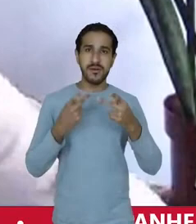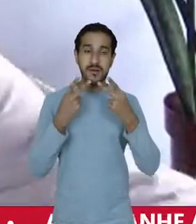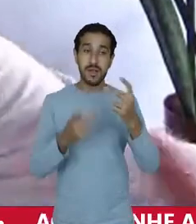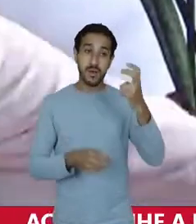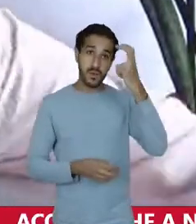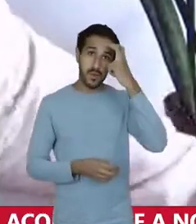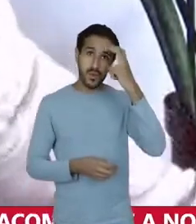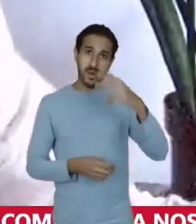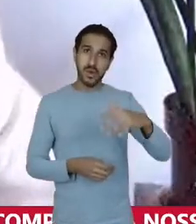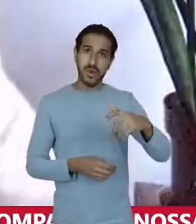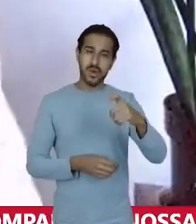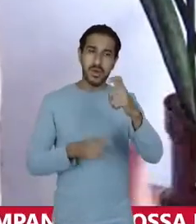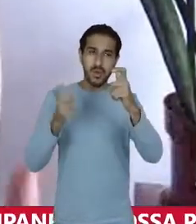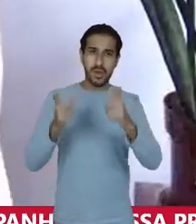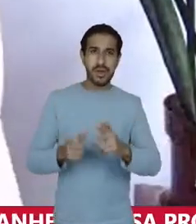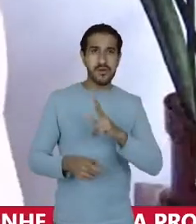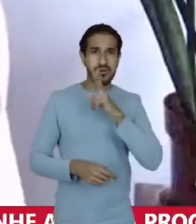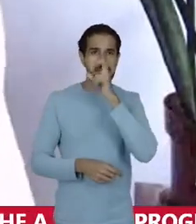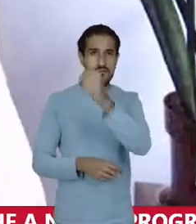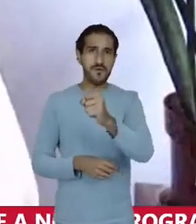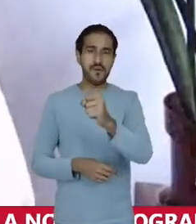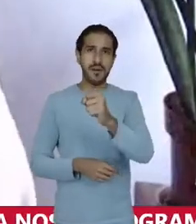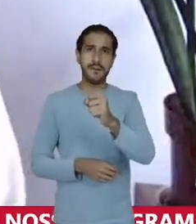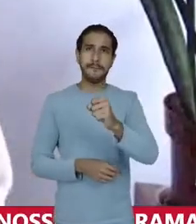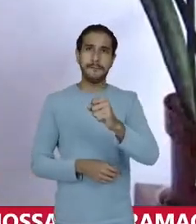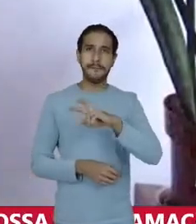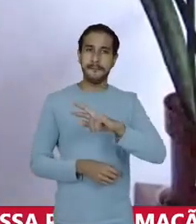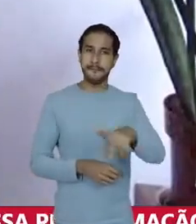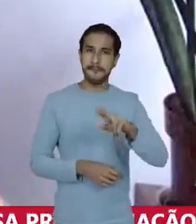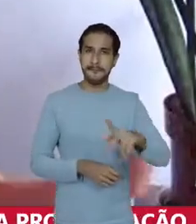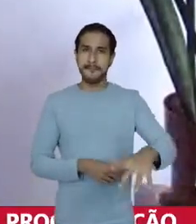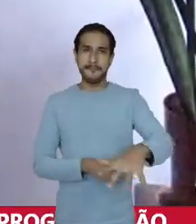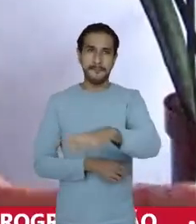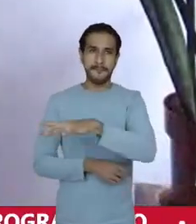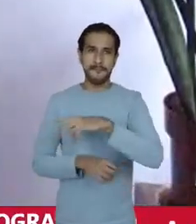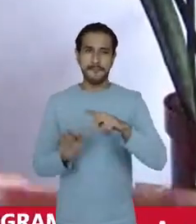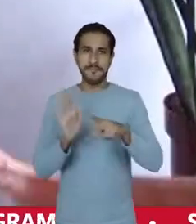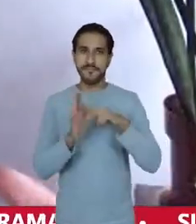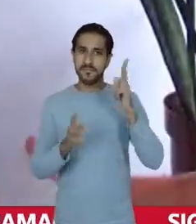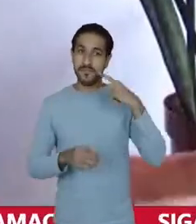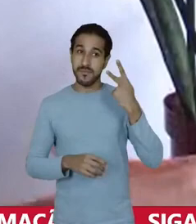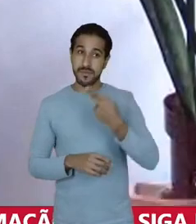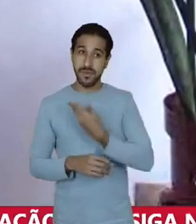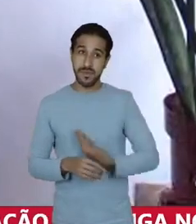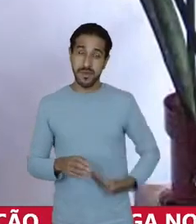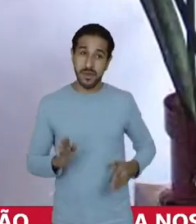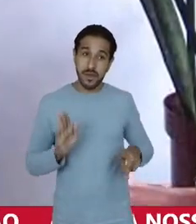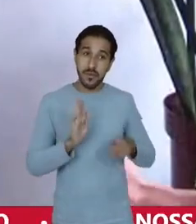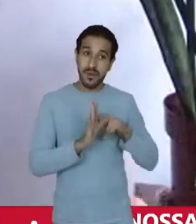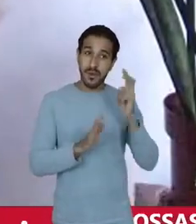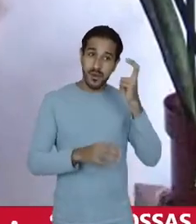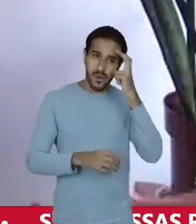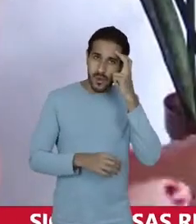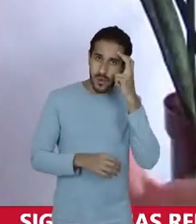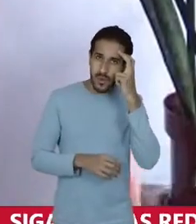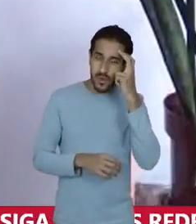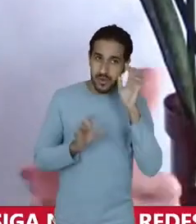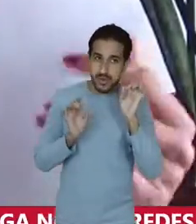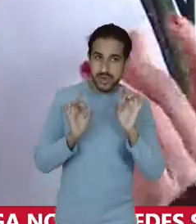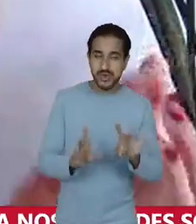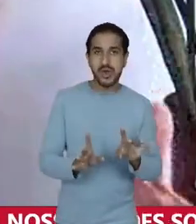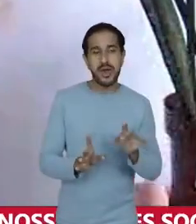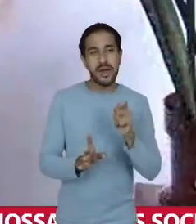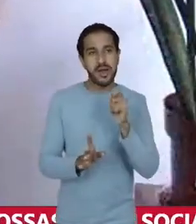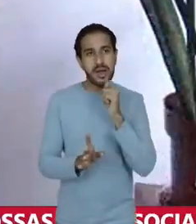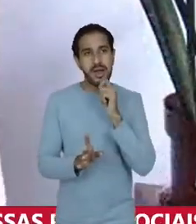cultura nesse lugar do gigante, desse lugar imenso, que não é o espaço das políticas públicas para a cultura, né? Restrito,